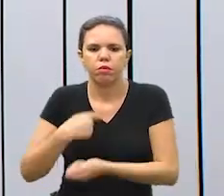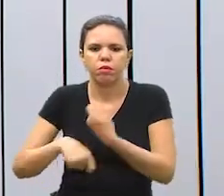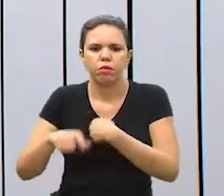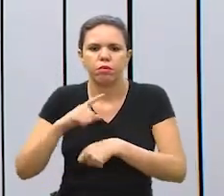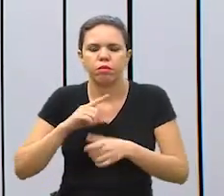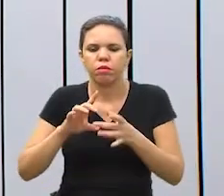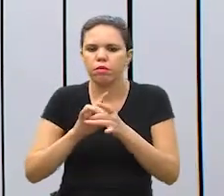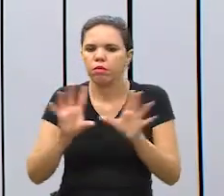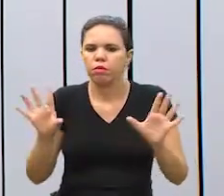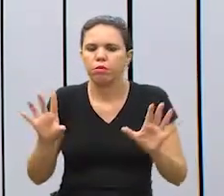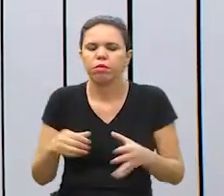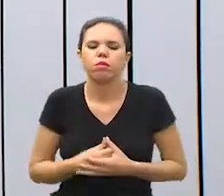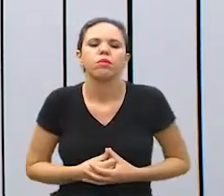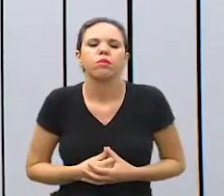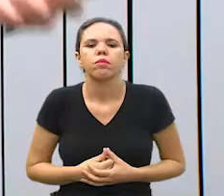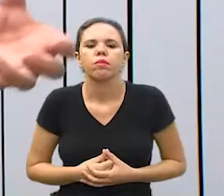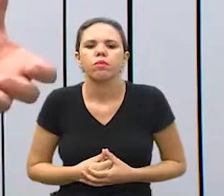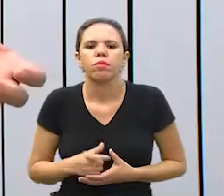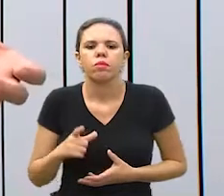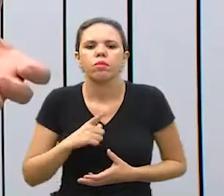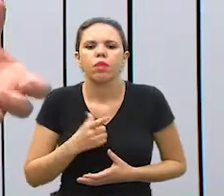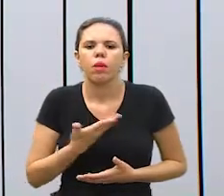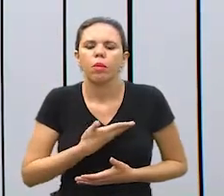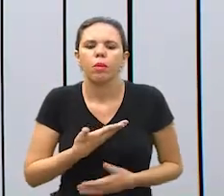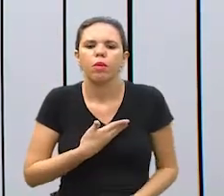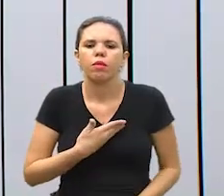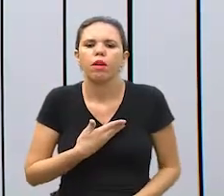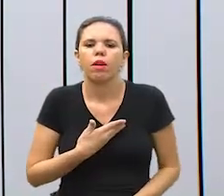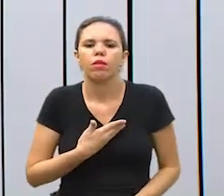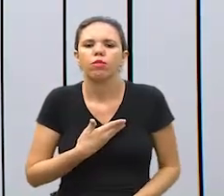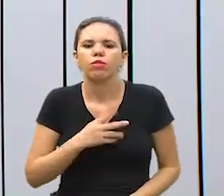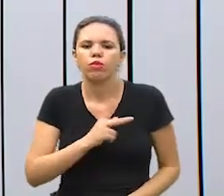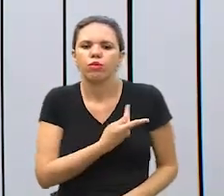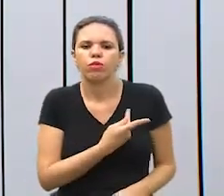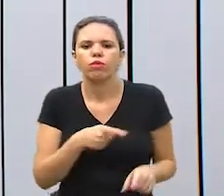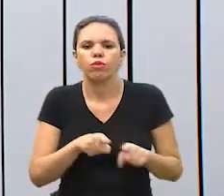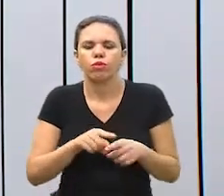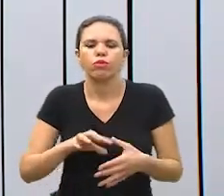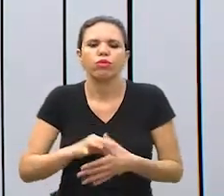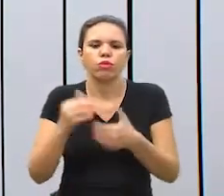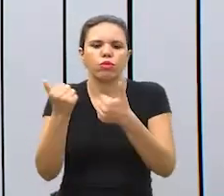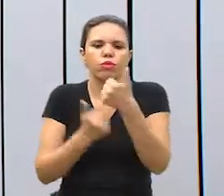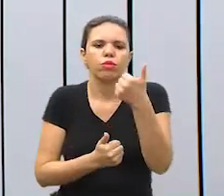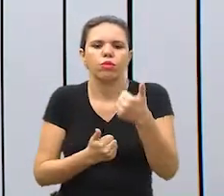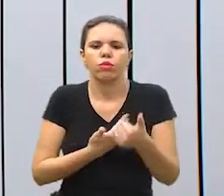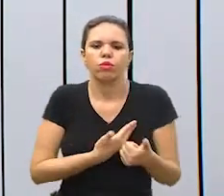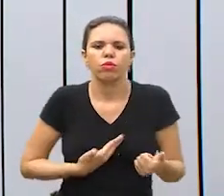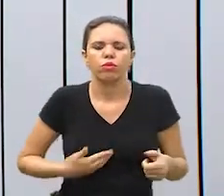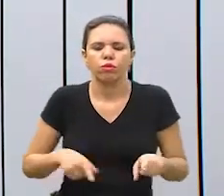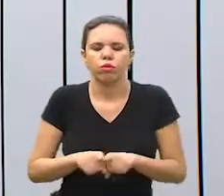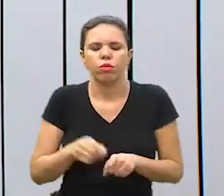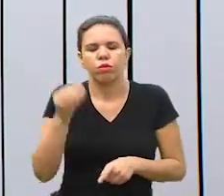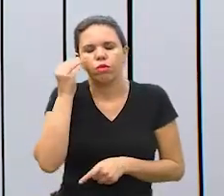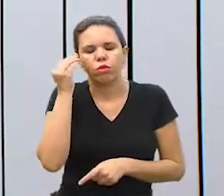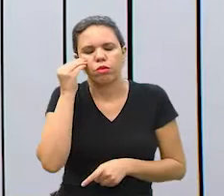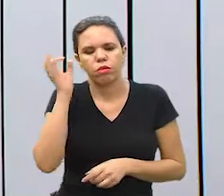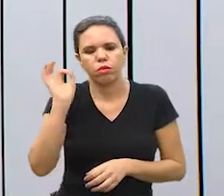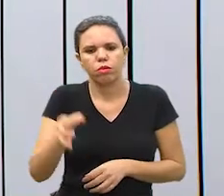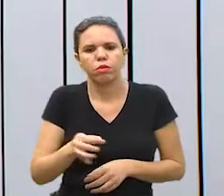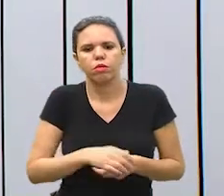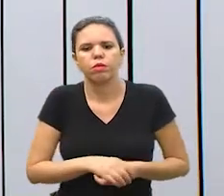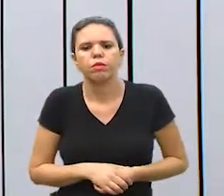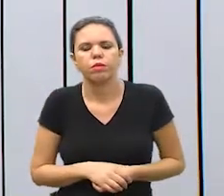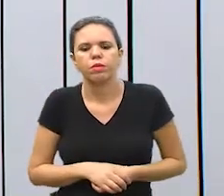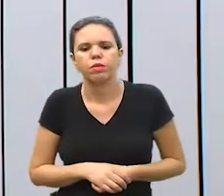tem total independência. Eu tenho uma boa amizade, o Paulo Haddad é vice-líder do governo, mas nós vamos tentar, pode ter